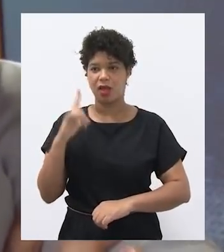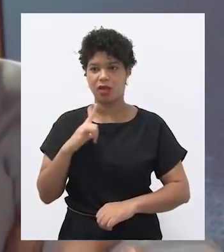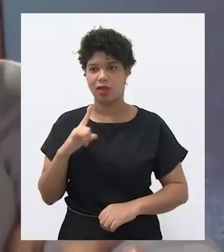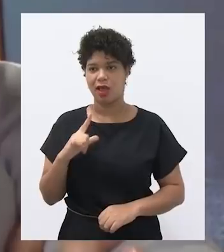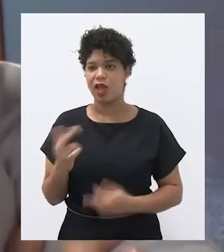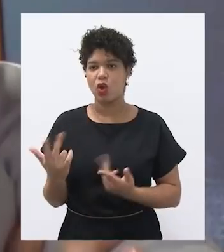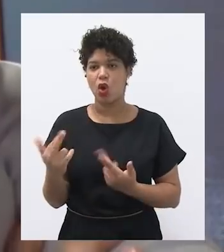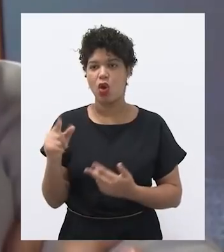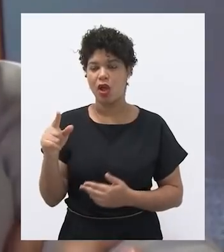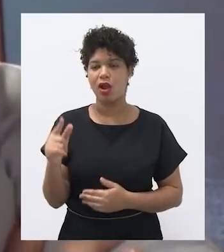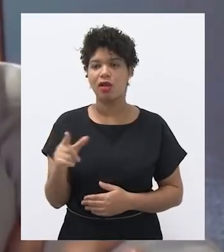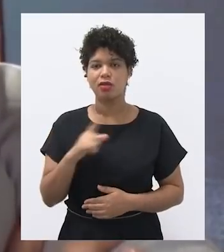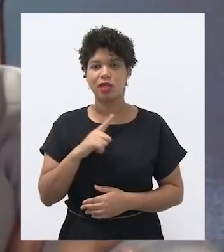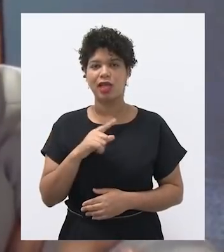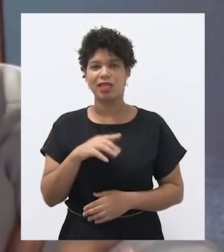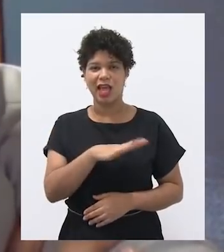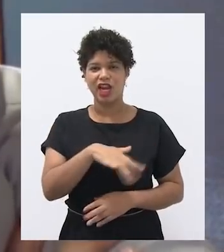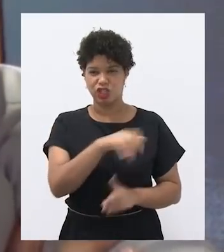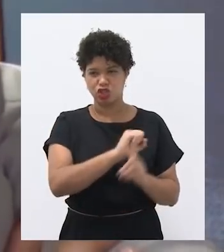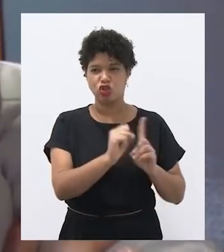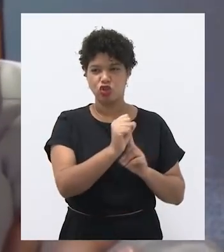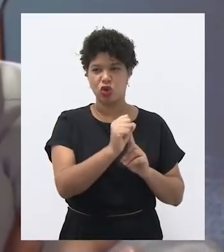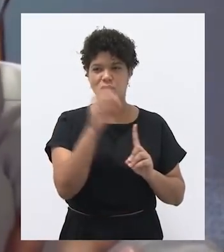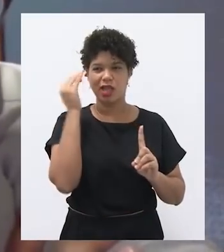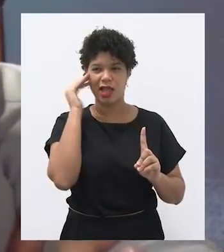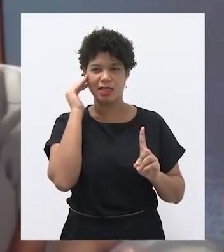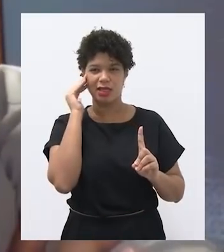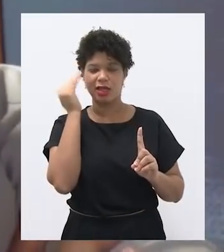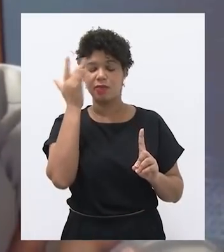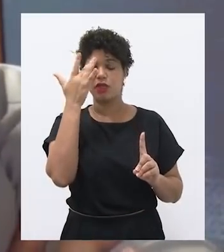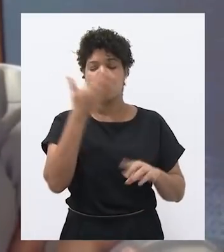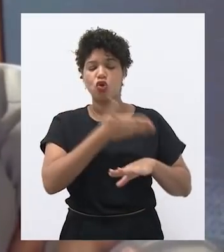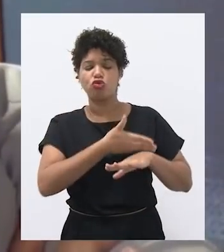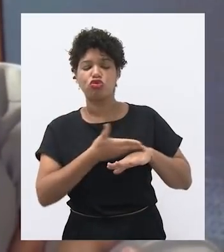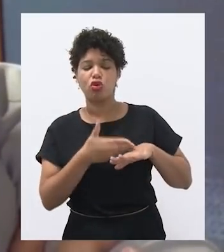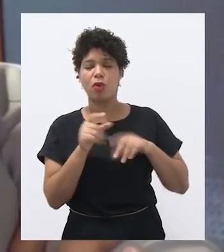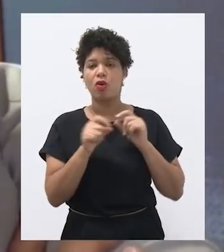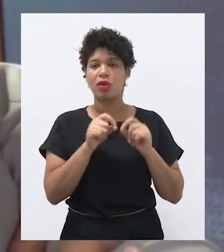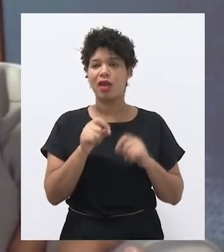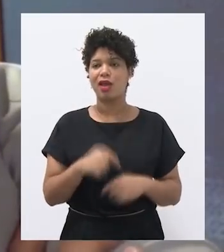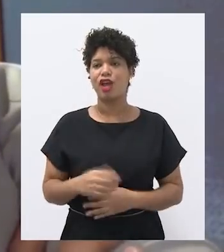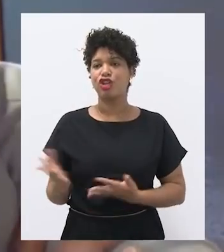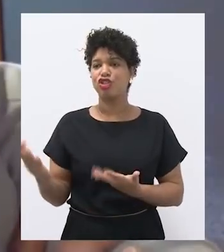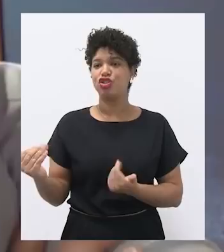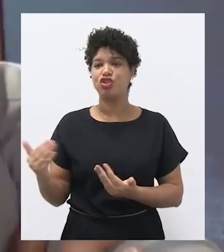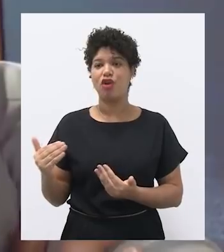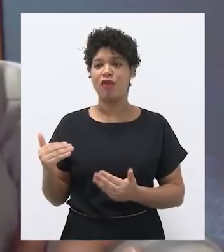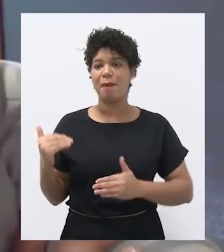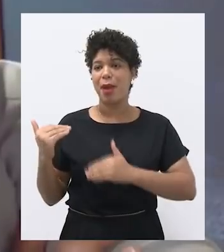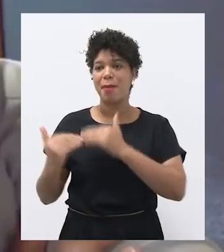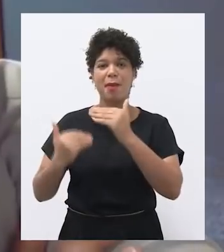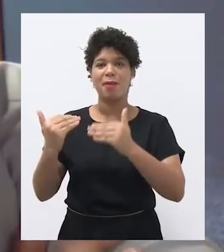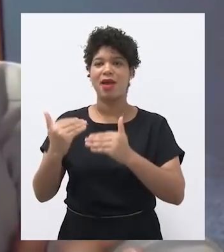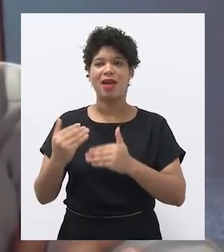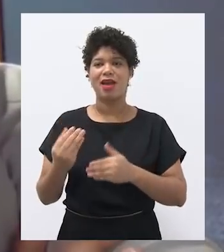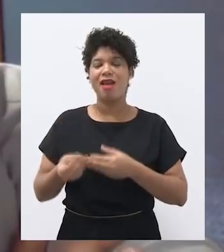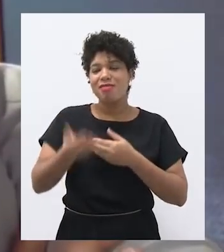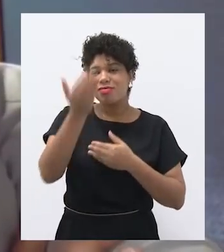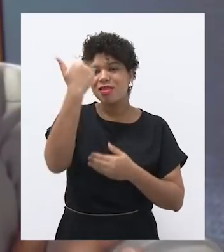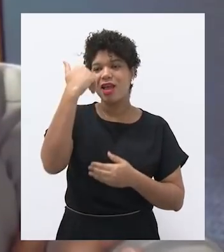Ou a gente vai buscar lá na sociologia e entender o hábitos, né? Eles já fazem, aquilo já é